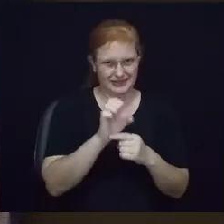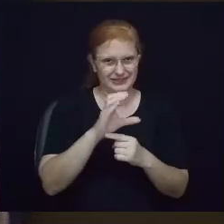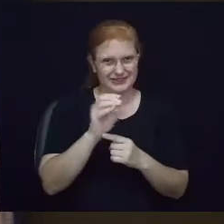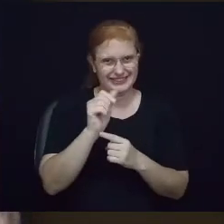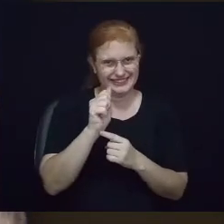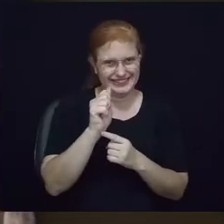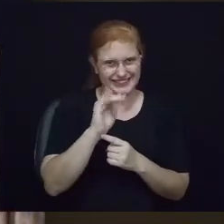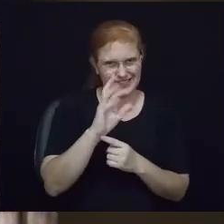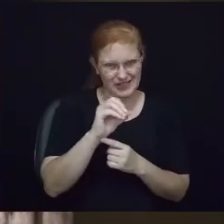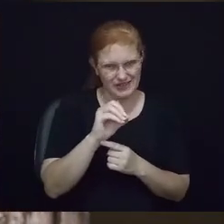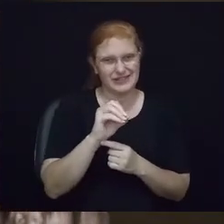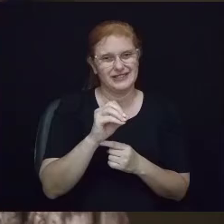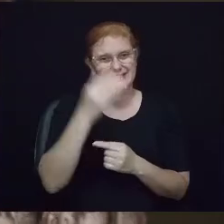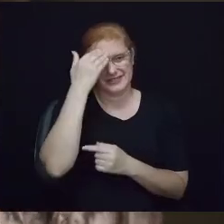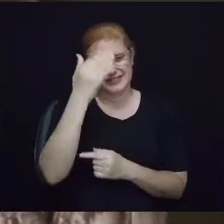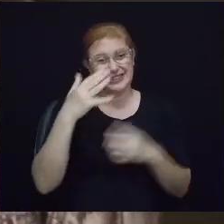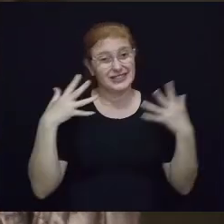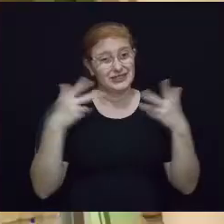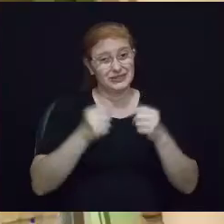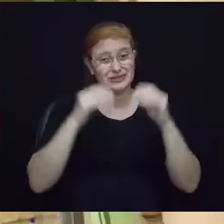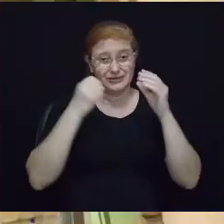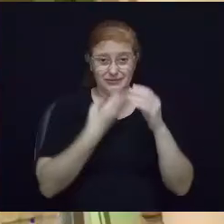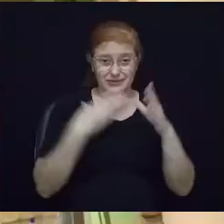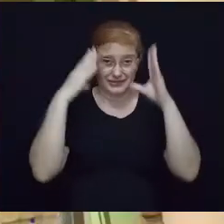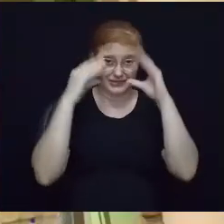Almon. Obrigada a todos, uma boa noite.